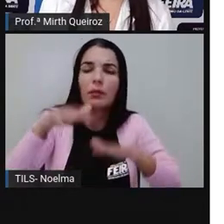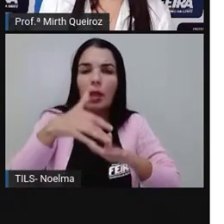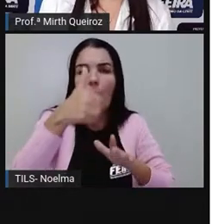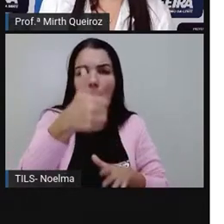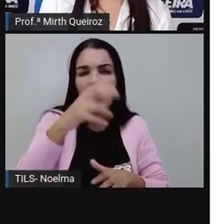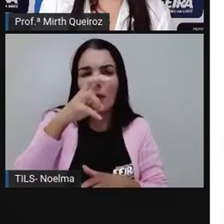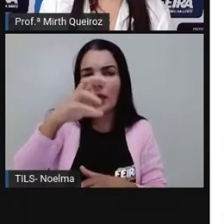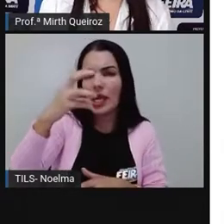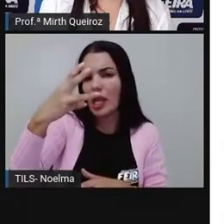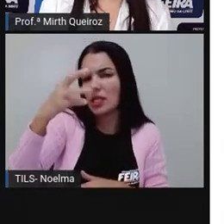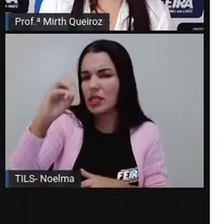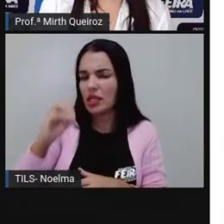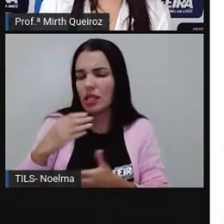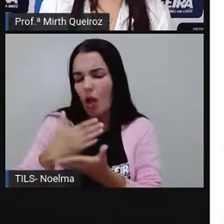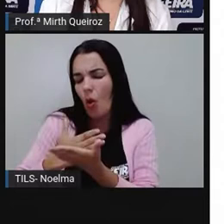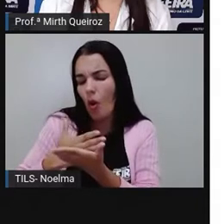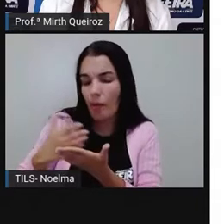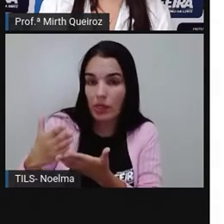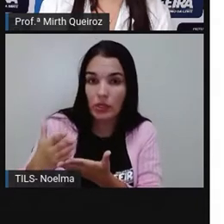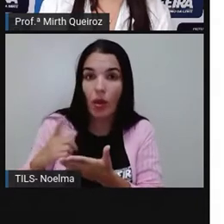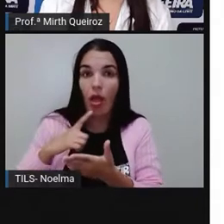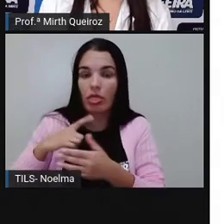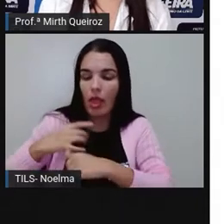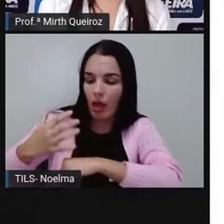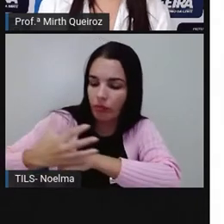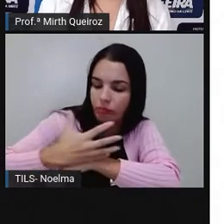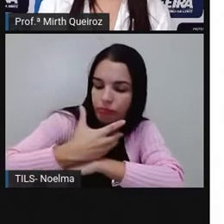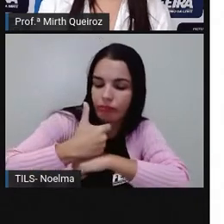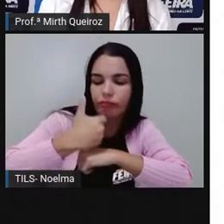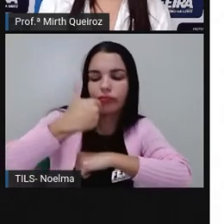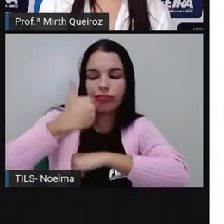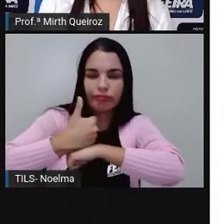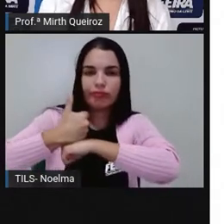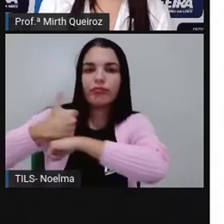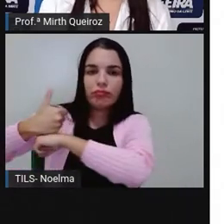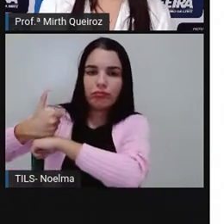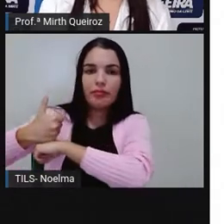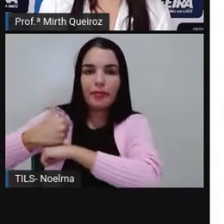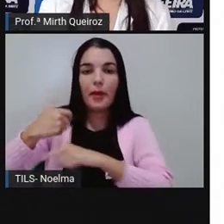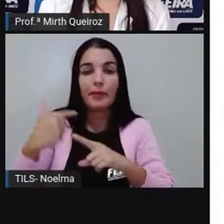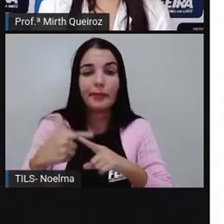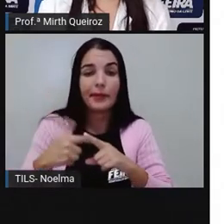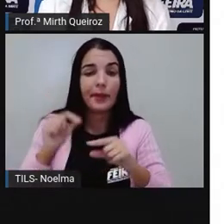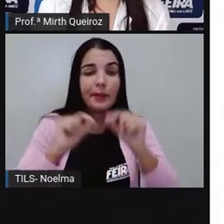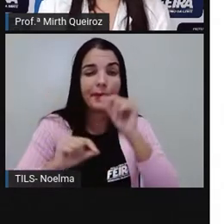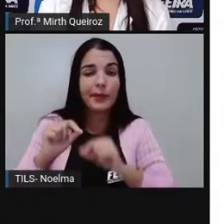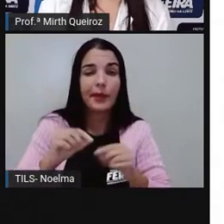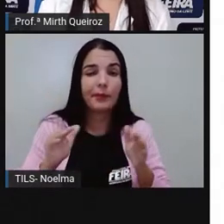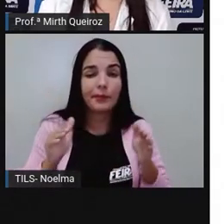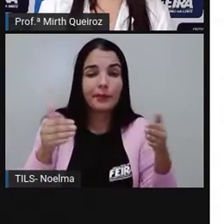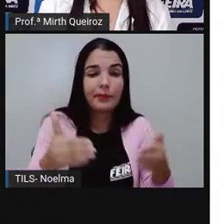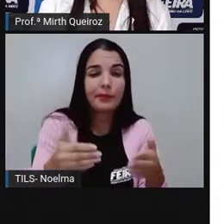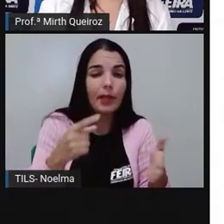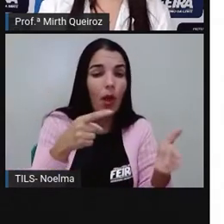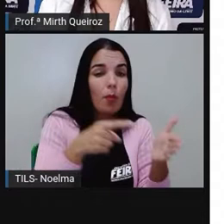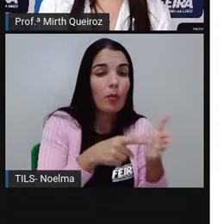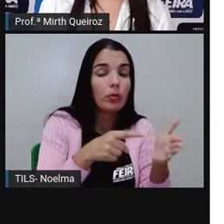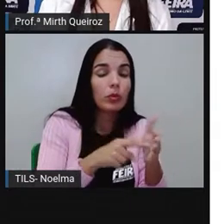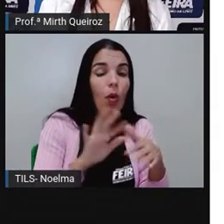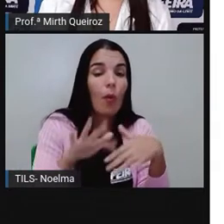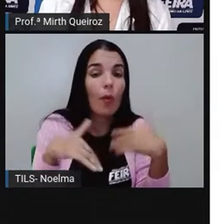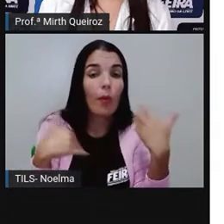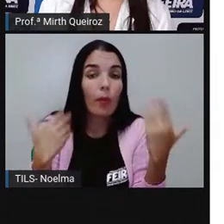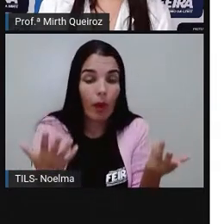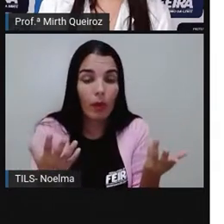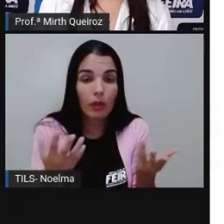que o Brasil começou a ser colonizado. E havia motivos para isso. Um dos motivos que que fez com que